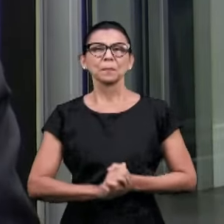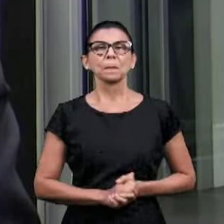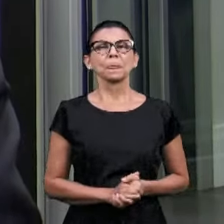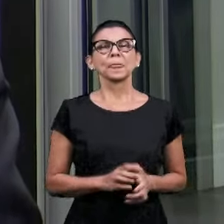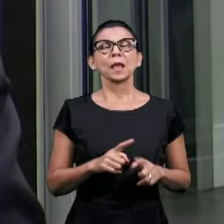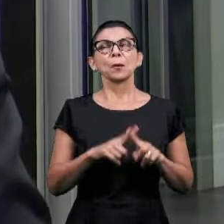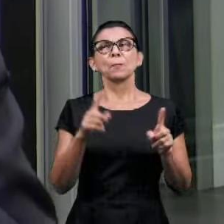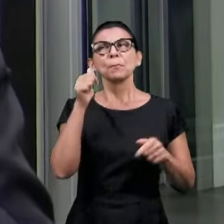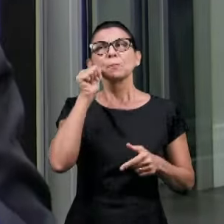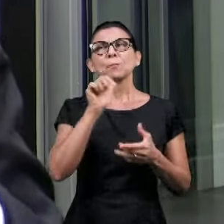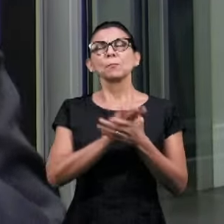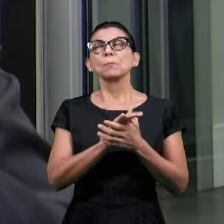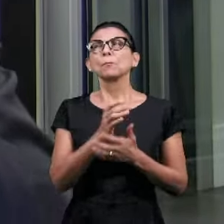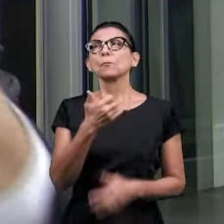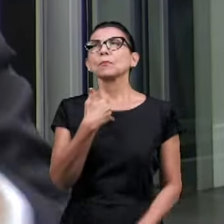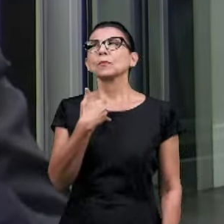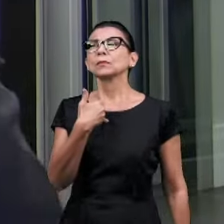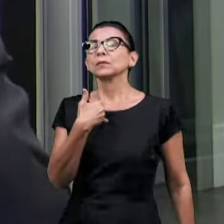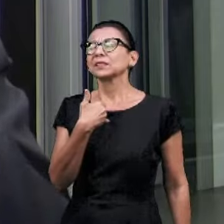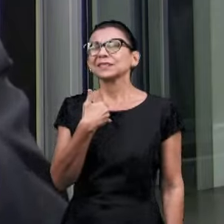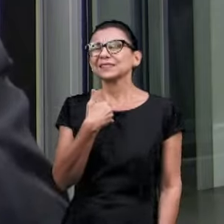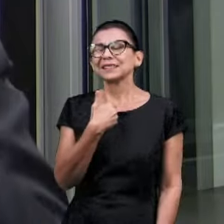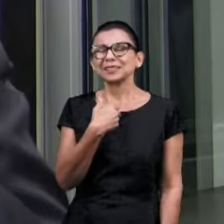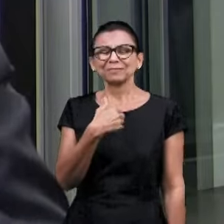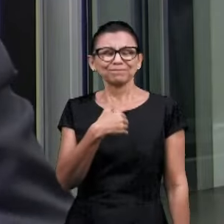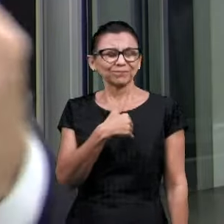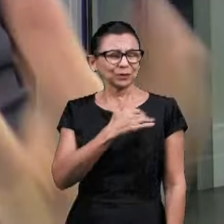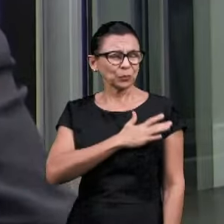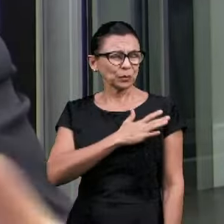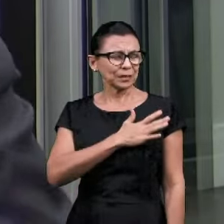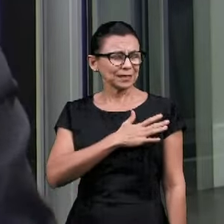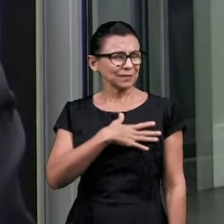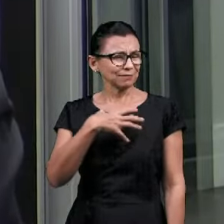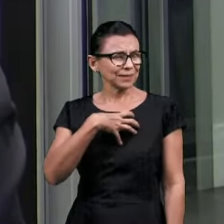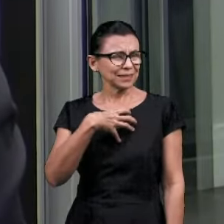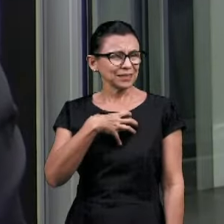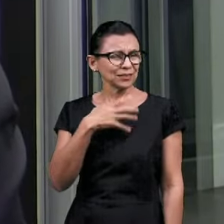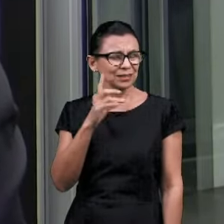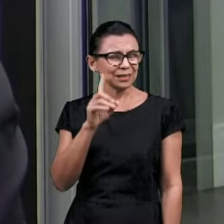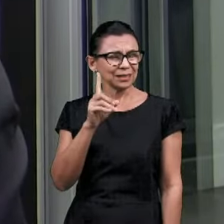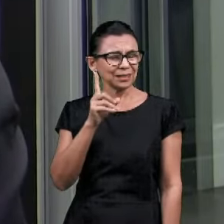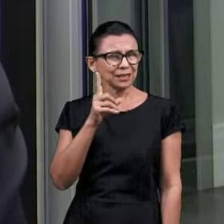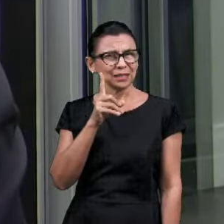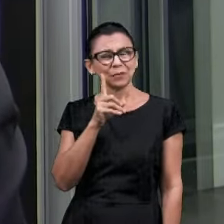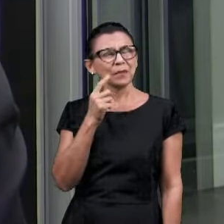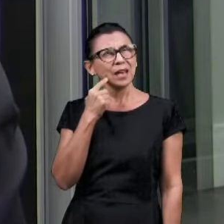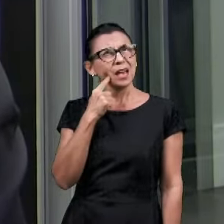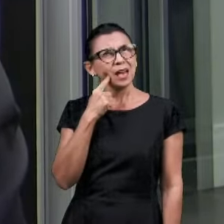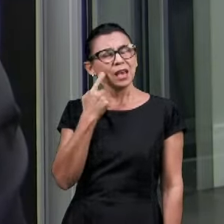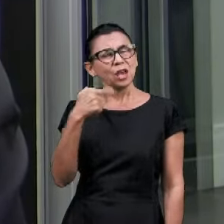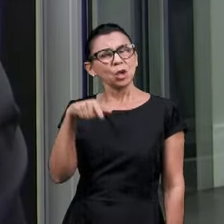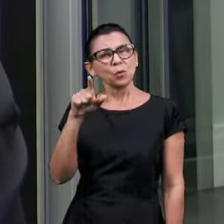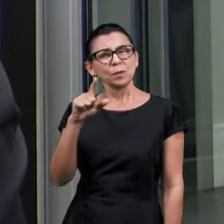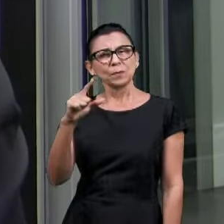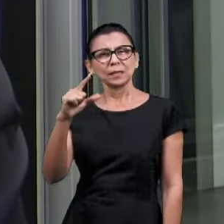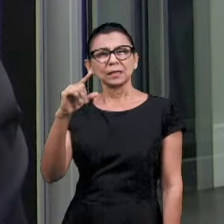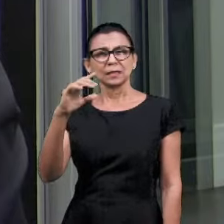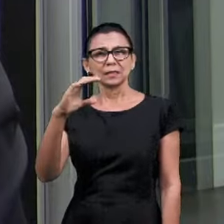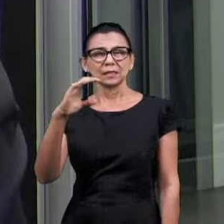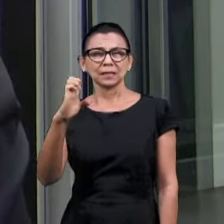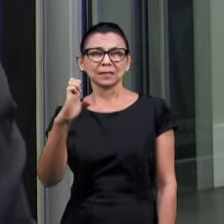ela que algo no coração dela falou que seria a CST.